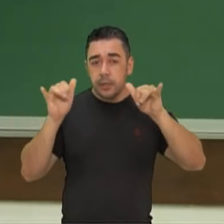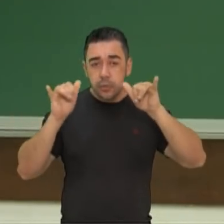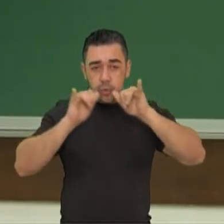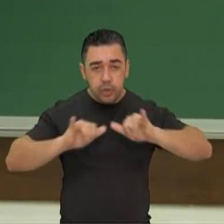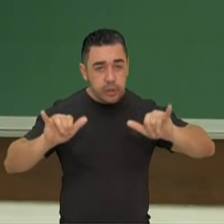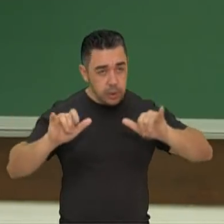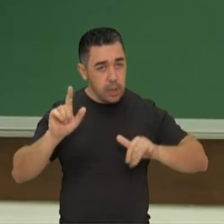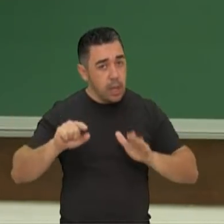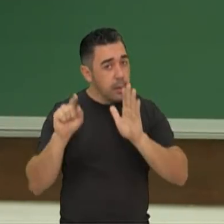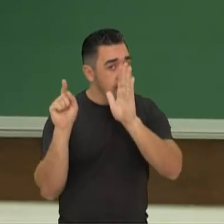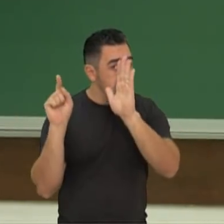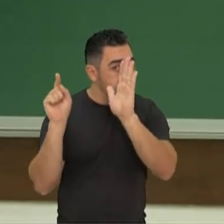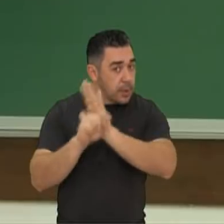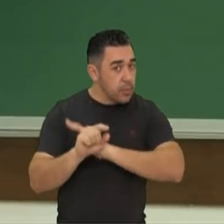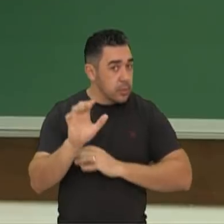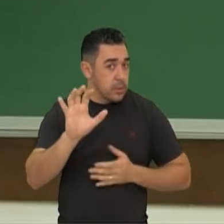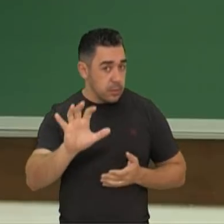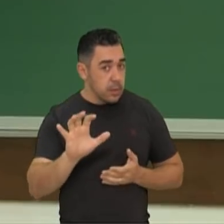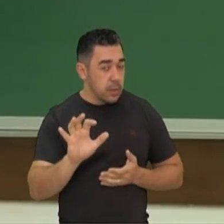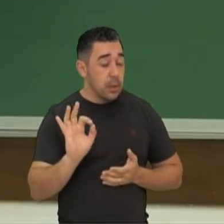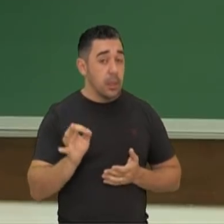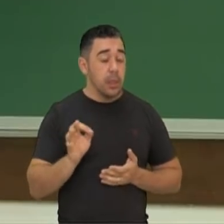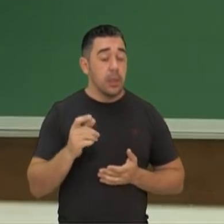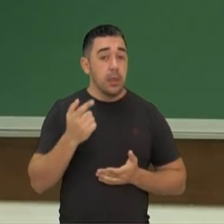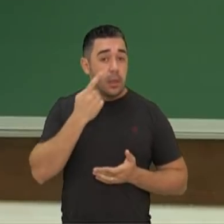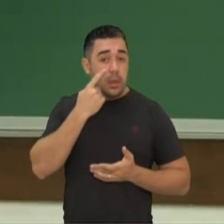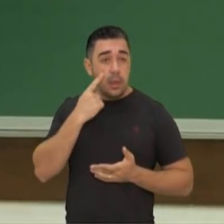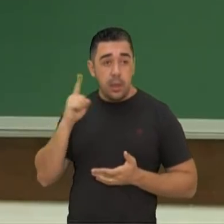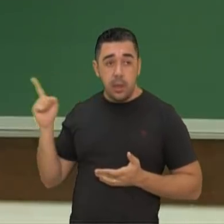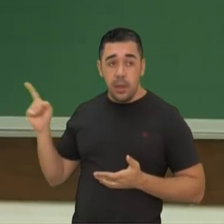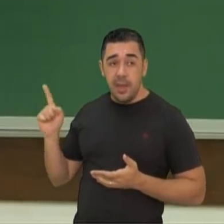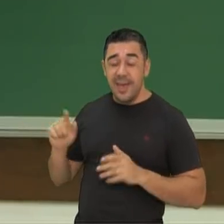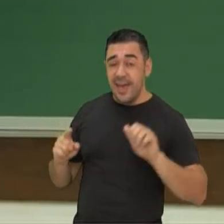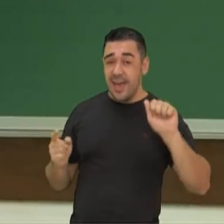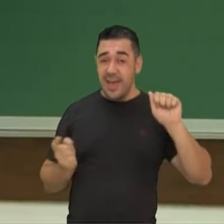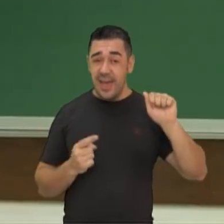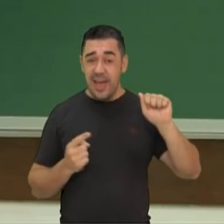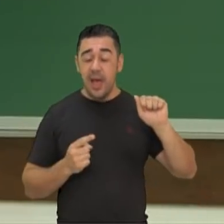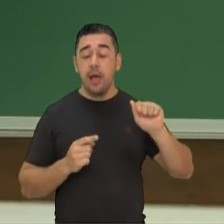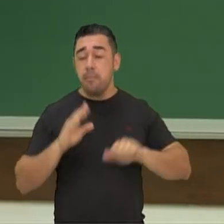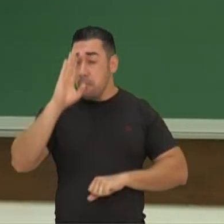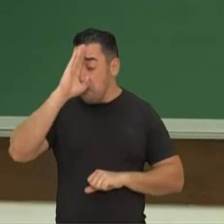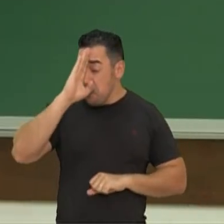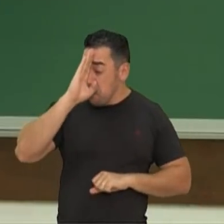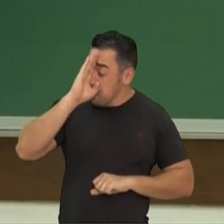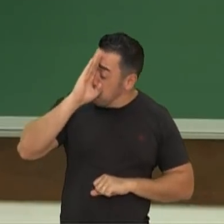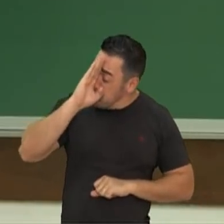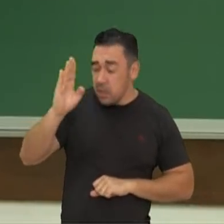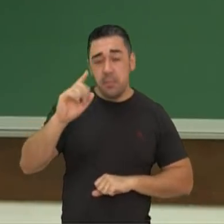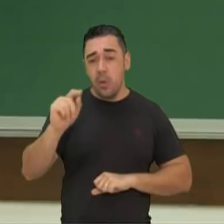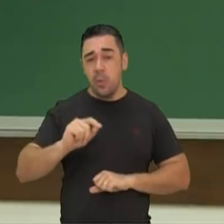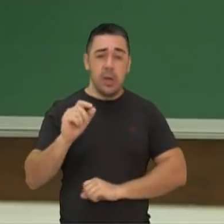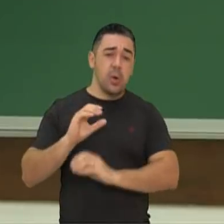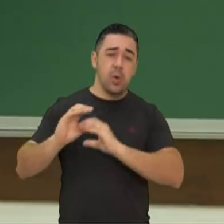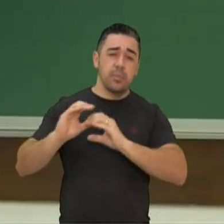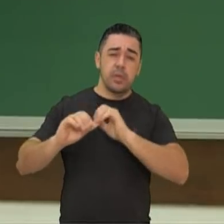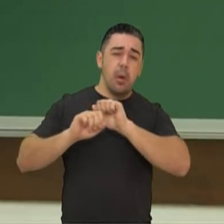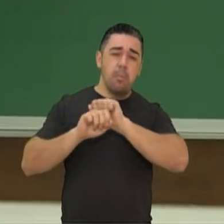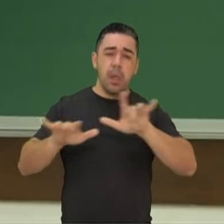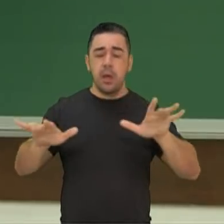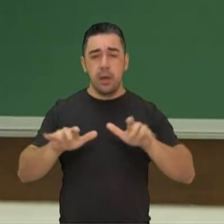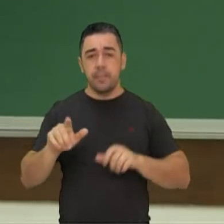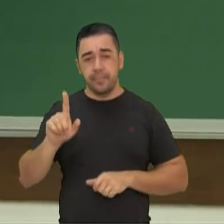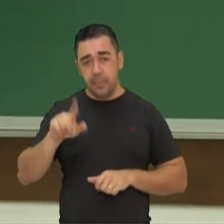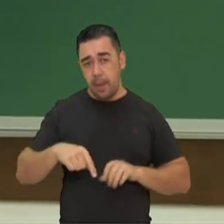era o nosso questionamento, não é verdade? Então vamos lá. A letra A diz assim, nos principais meios de comunicação.